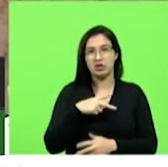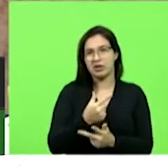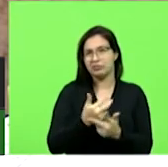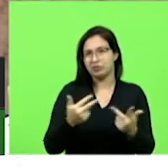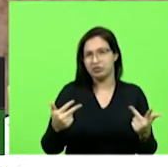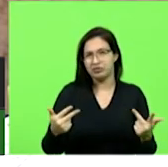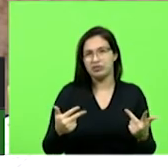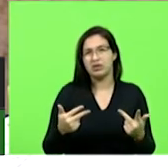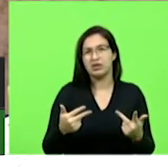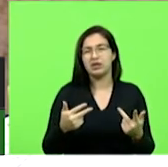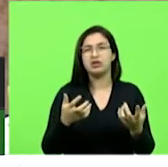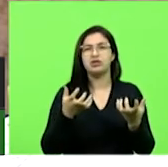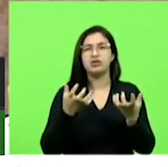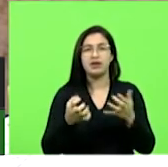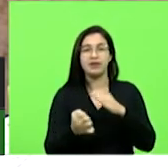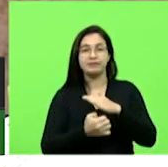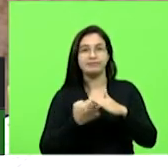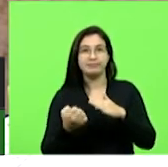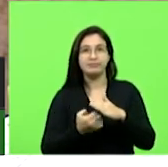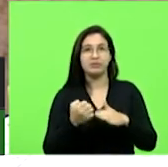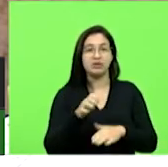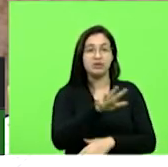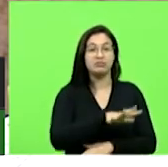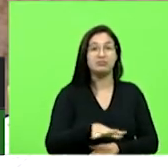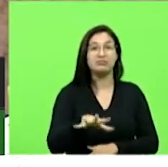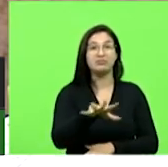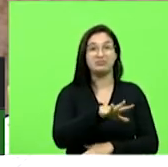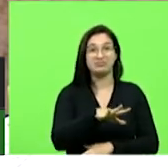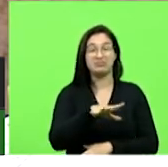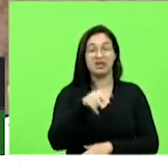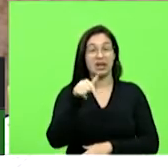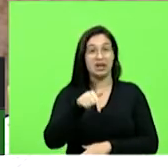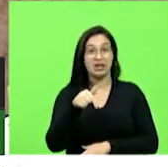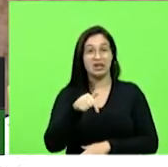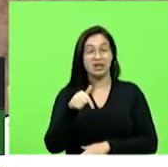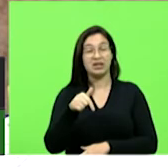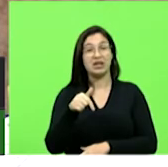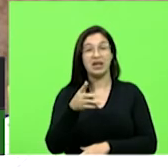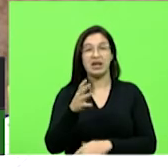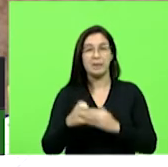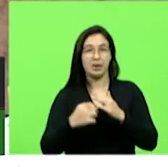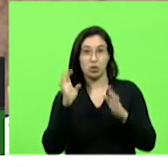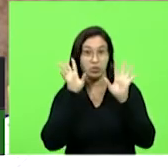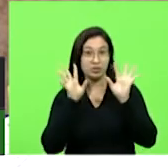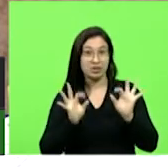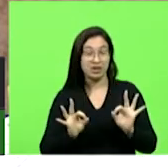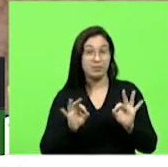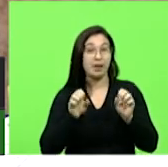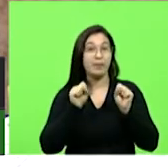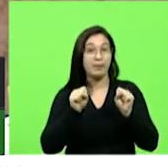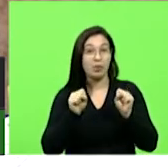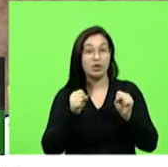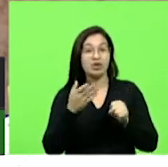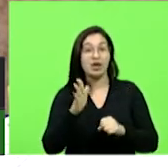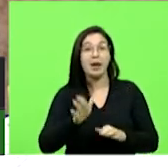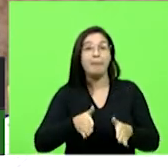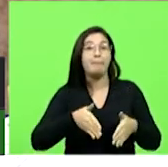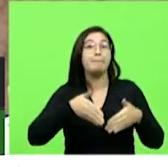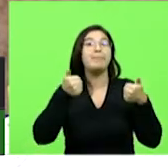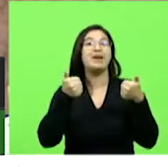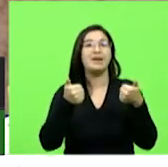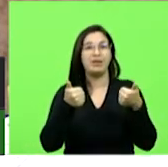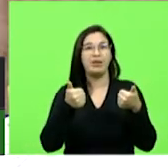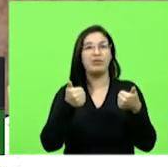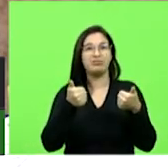empreender num dos cenários mais hostis do planeta. O nosso empreendedor não sabe, mas provavelmente ele é o melhor empreendedor do